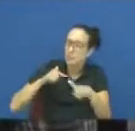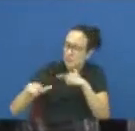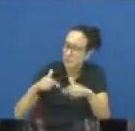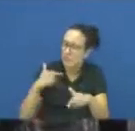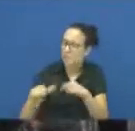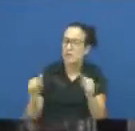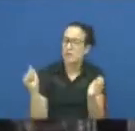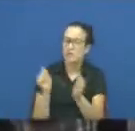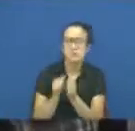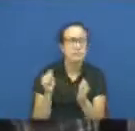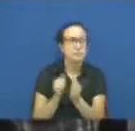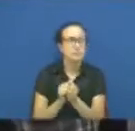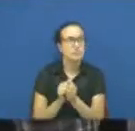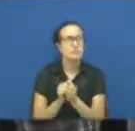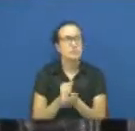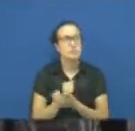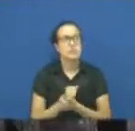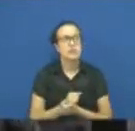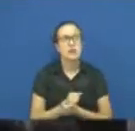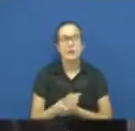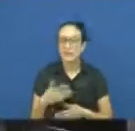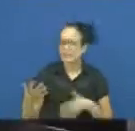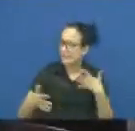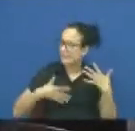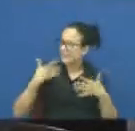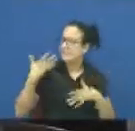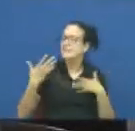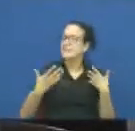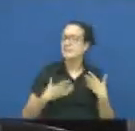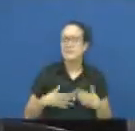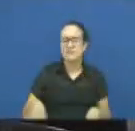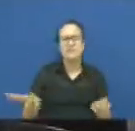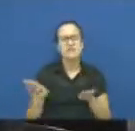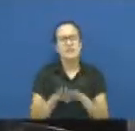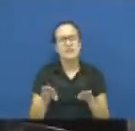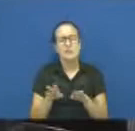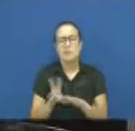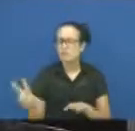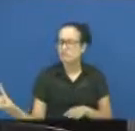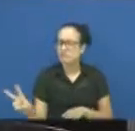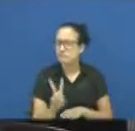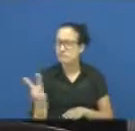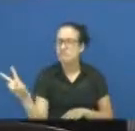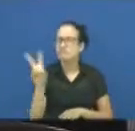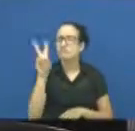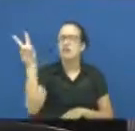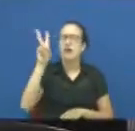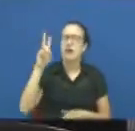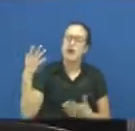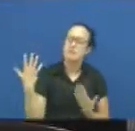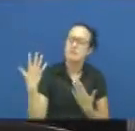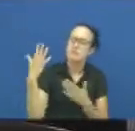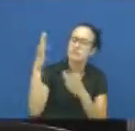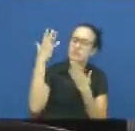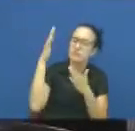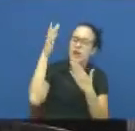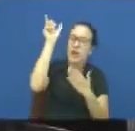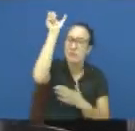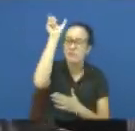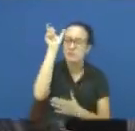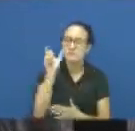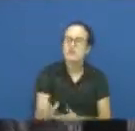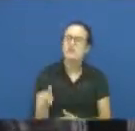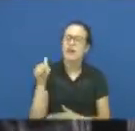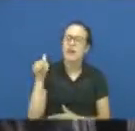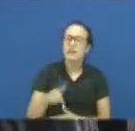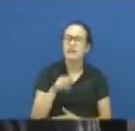de reverenciar, de enaltecer, de valorizar aqueles que reconhecidamente fizeram